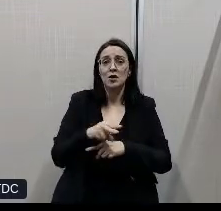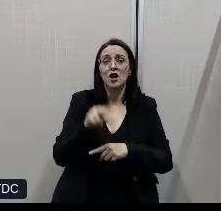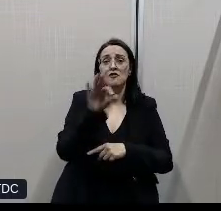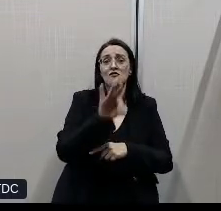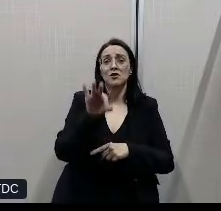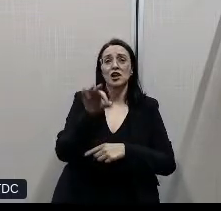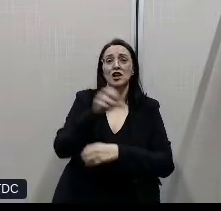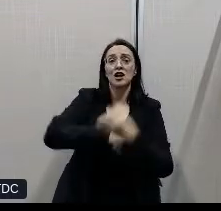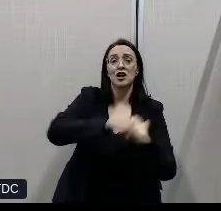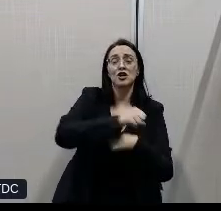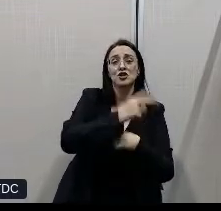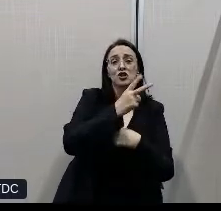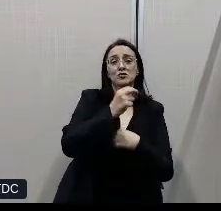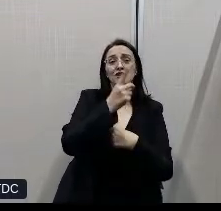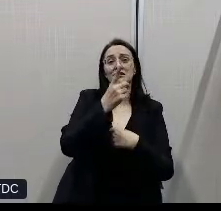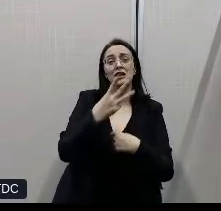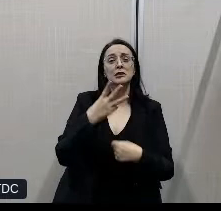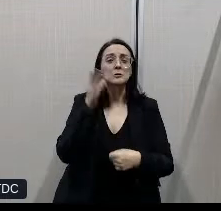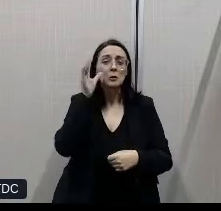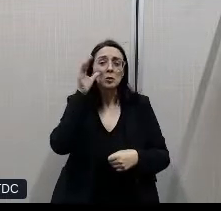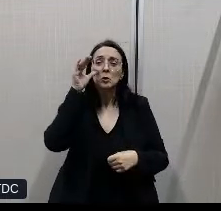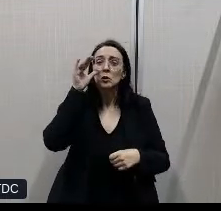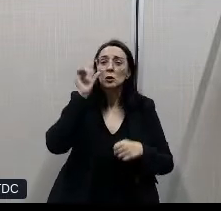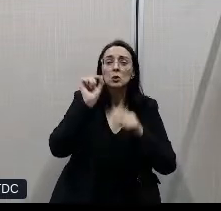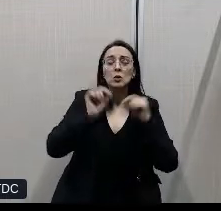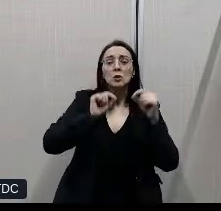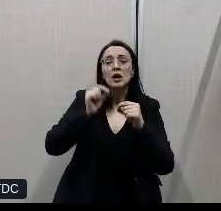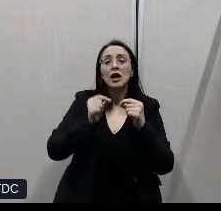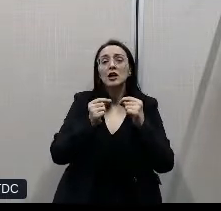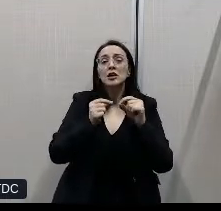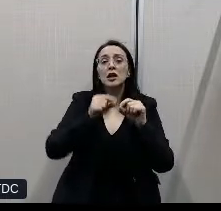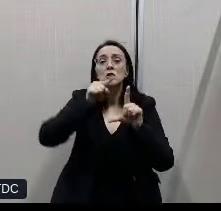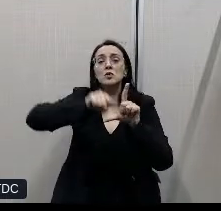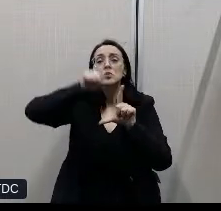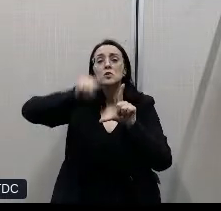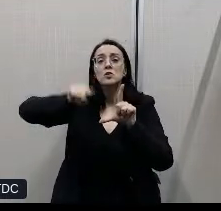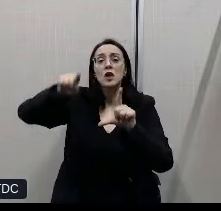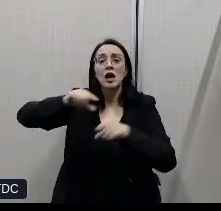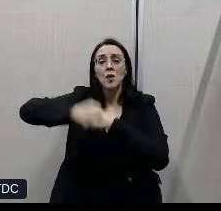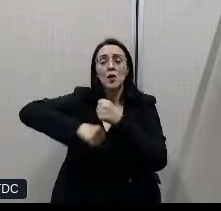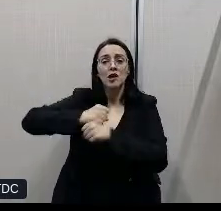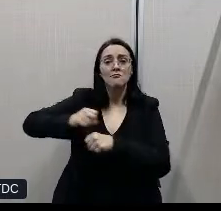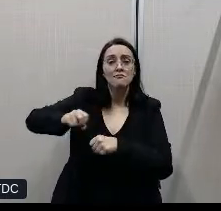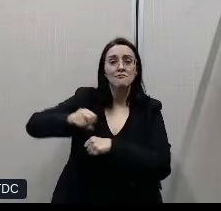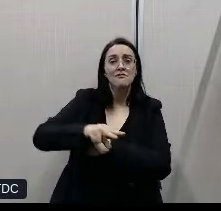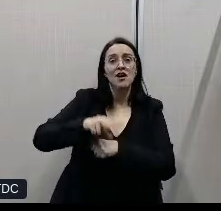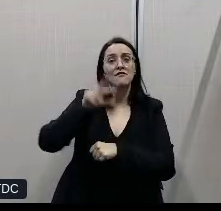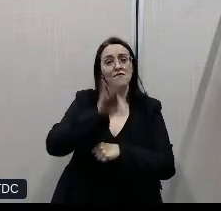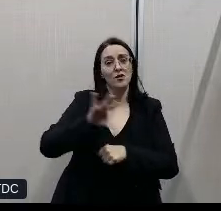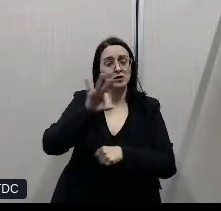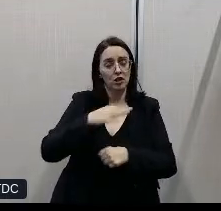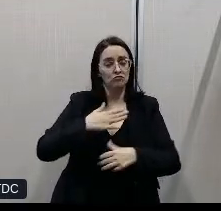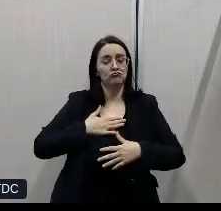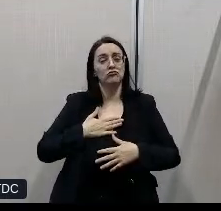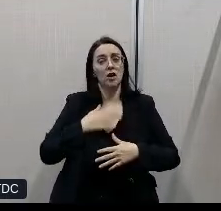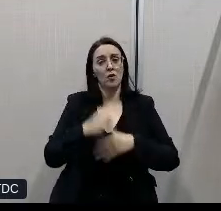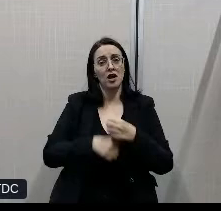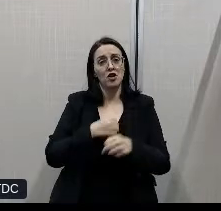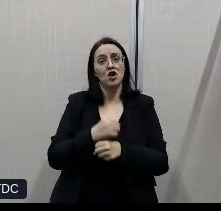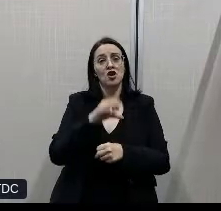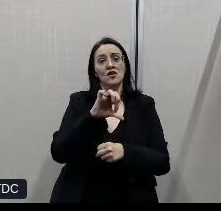faculdade em 2013, então eu fiquei curiosa para saber quais eram os índices nesse ano, que foi o ano que eu ingressei na faculdade. Nesse